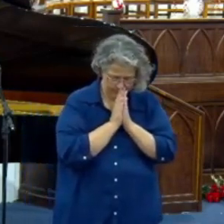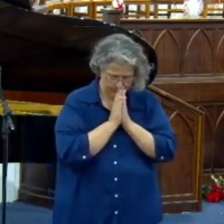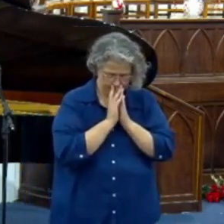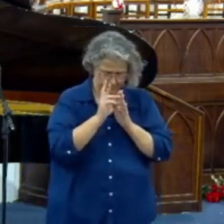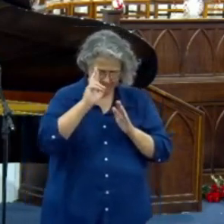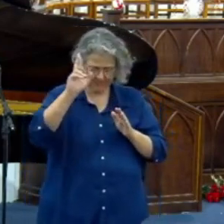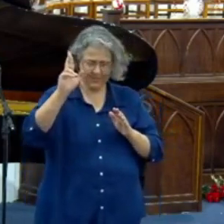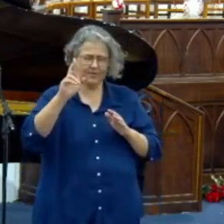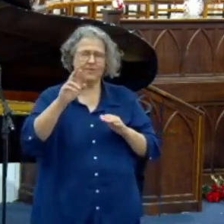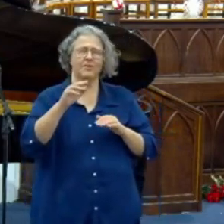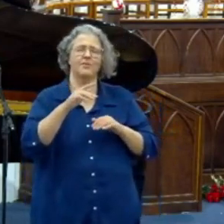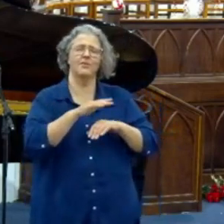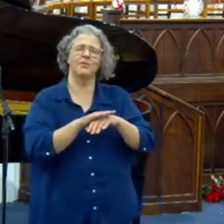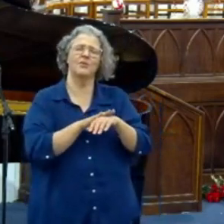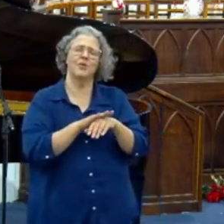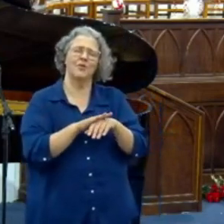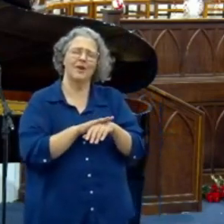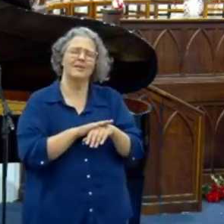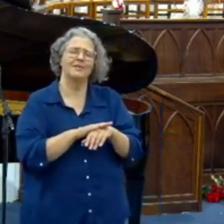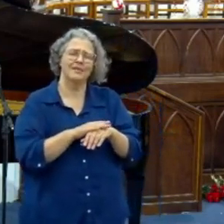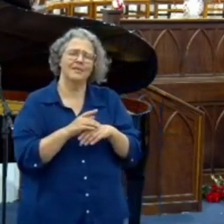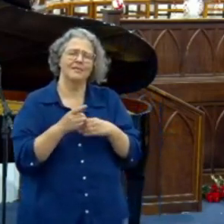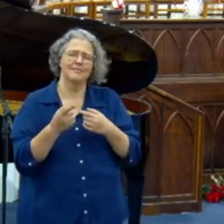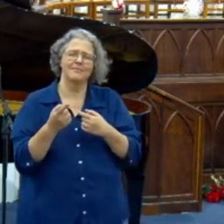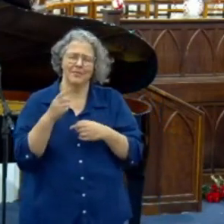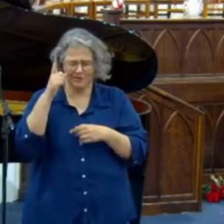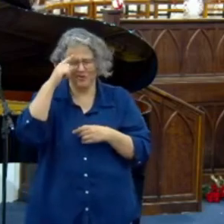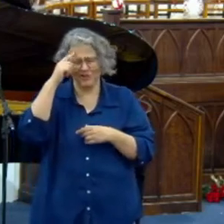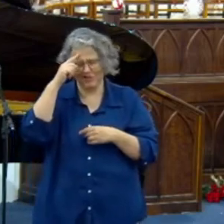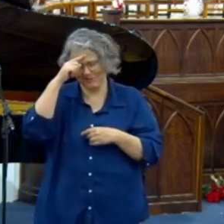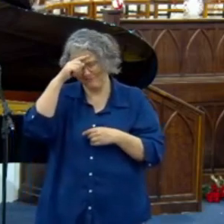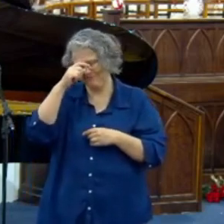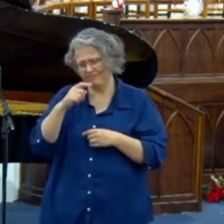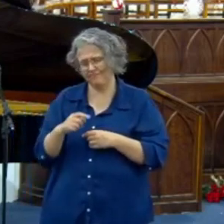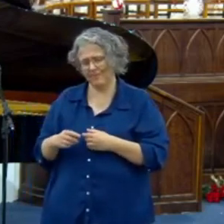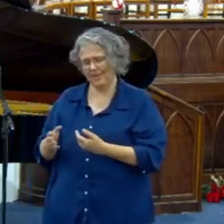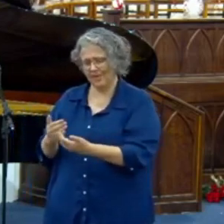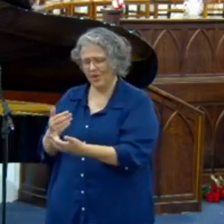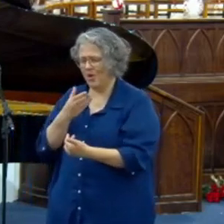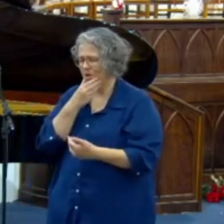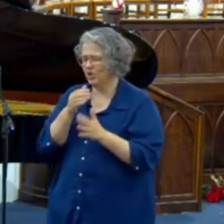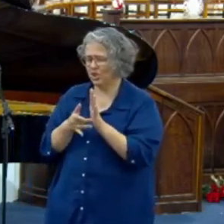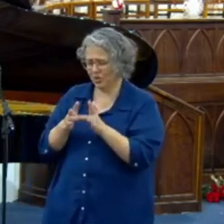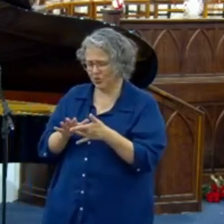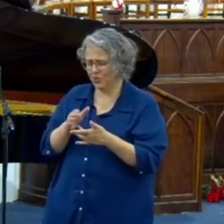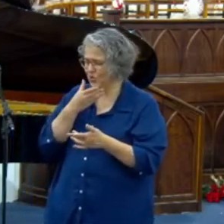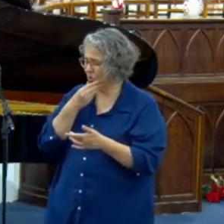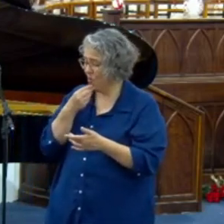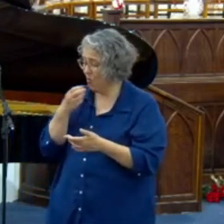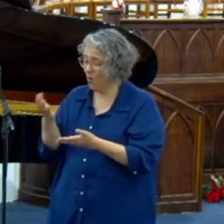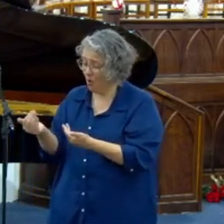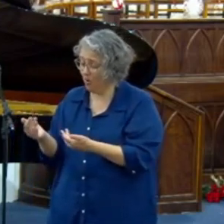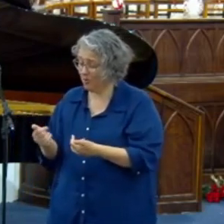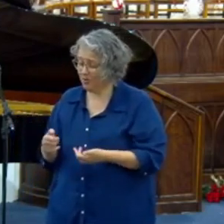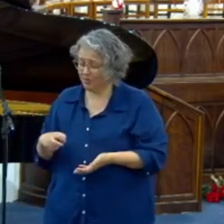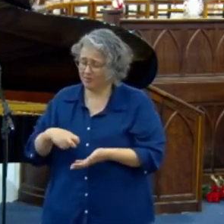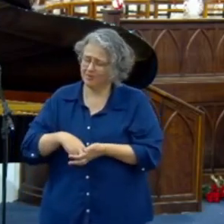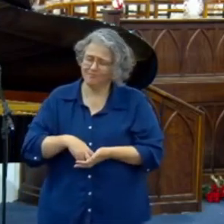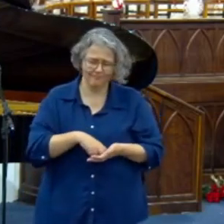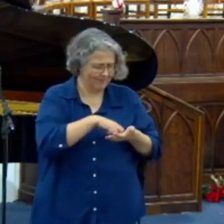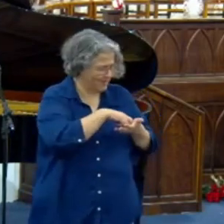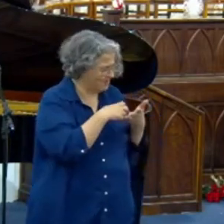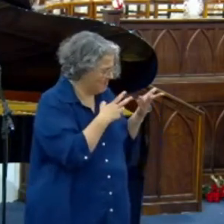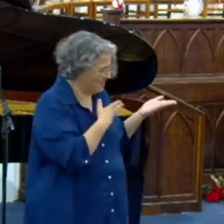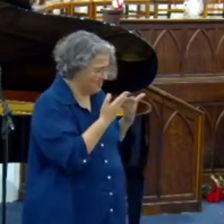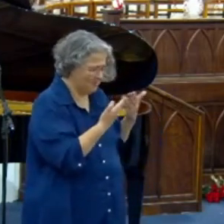Senhor, essa foi uma conversa difícil entre Jesus e este jovem. Essa foi uma conversa registrada, inspirada pelo teu Santo